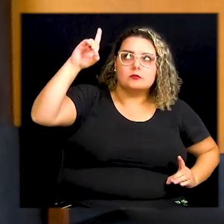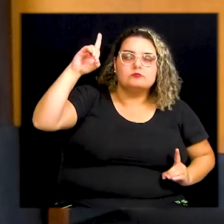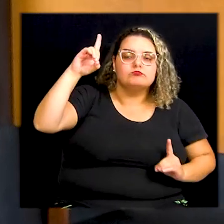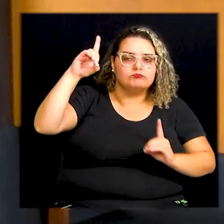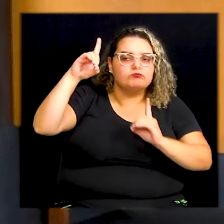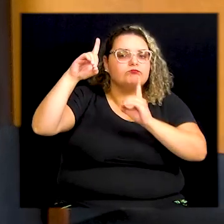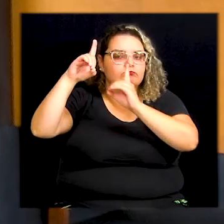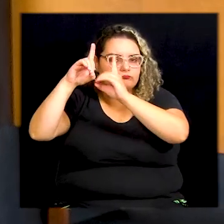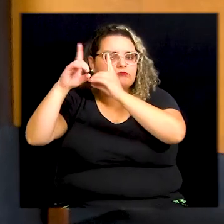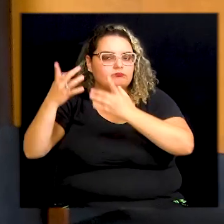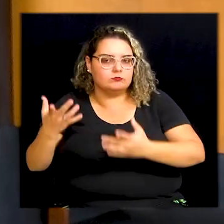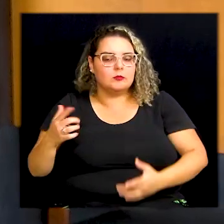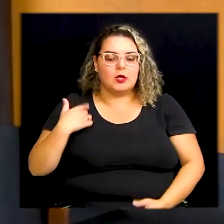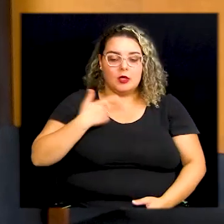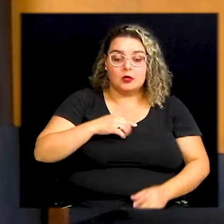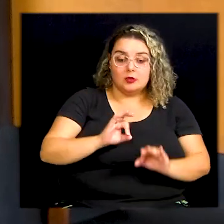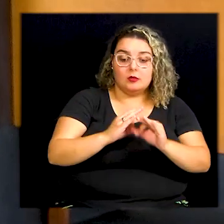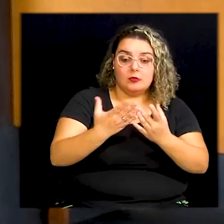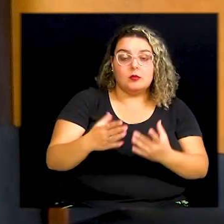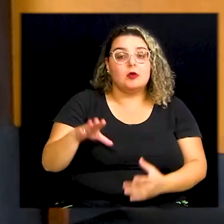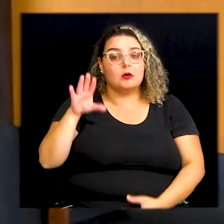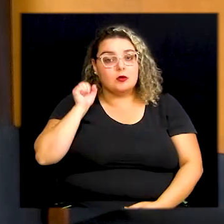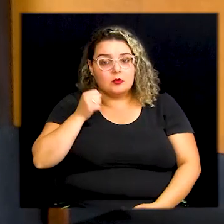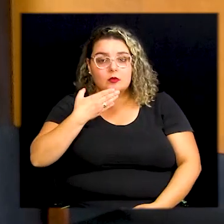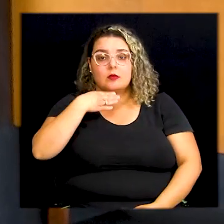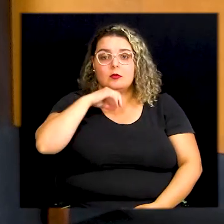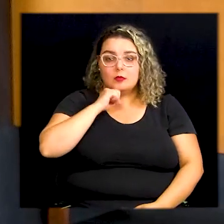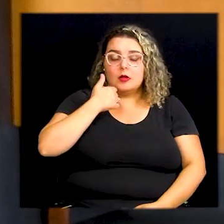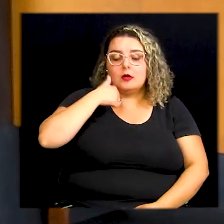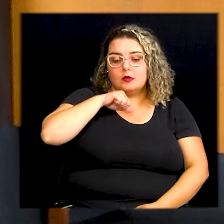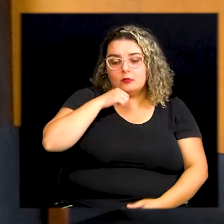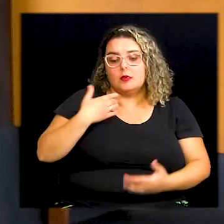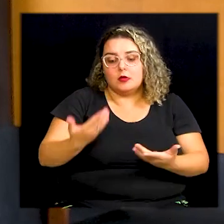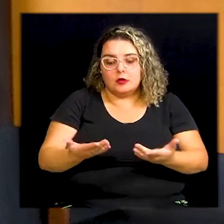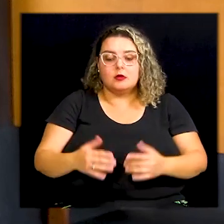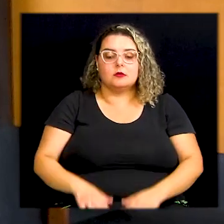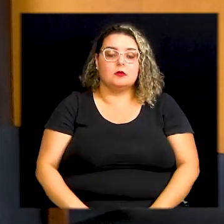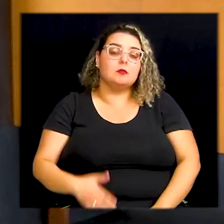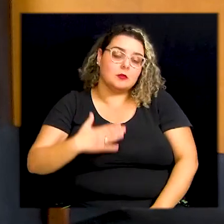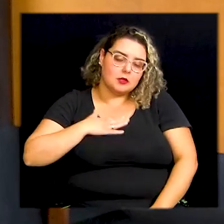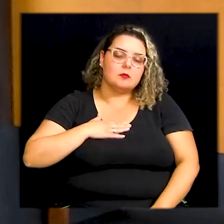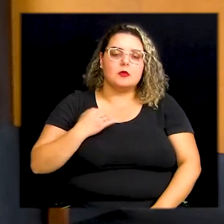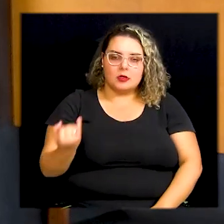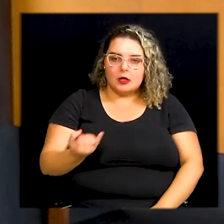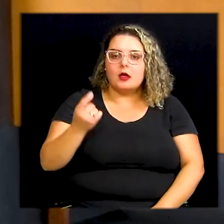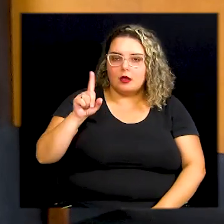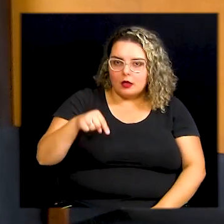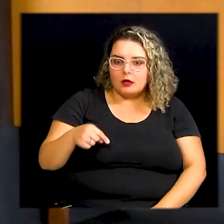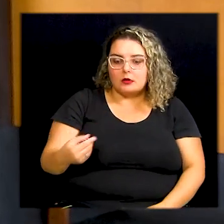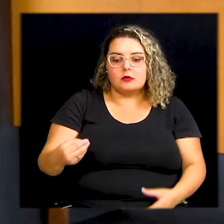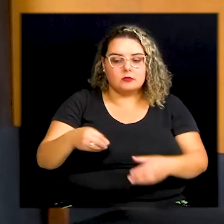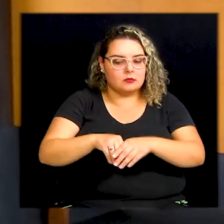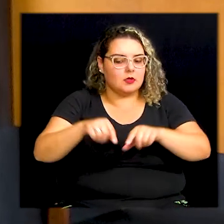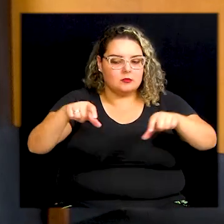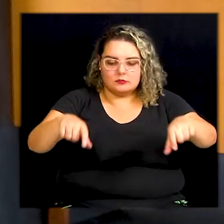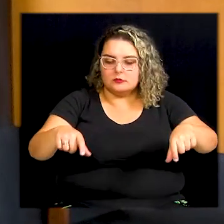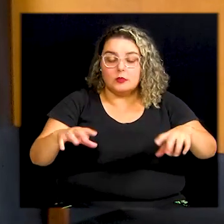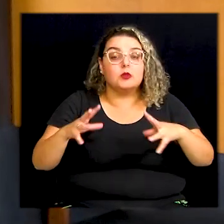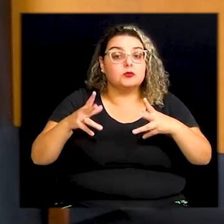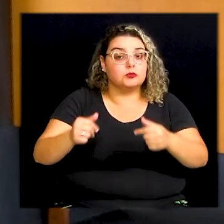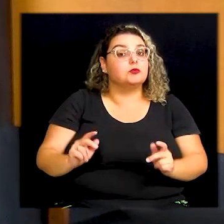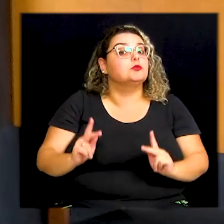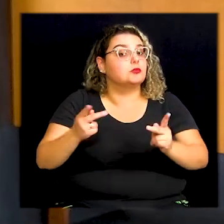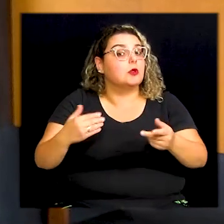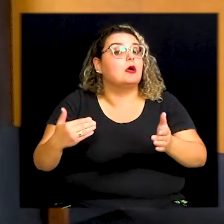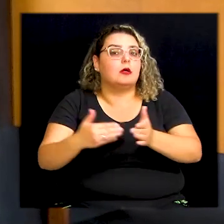Deus, da nossa família, começa a escutar nossos pais. Então isso para mim é muito importante. Dentro de campo, tudo que